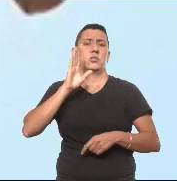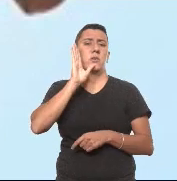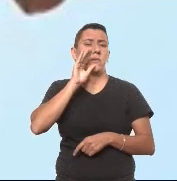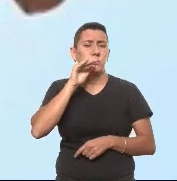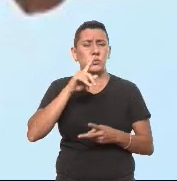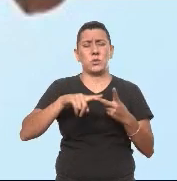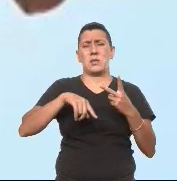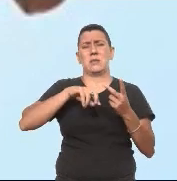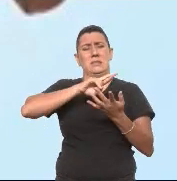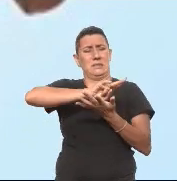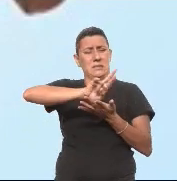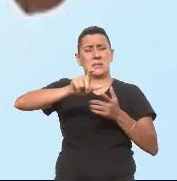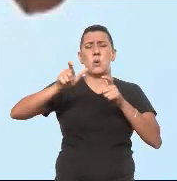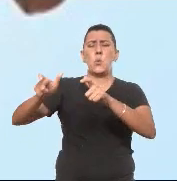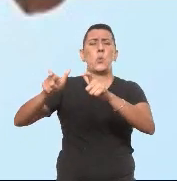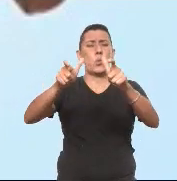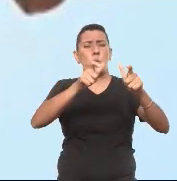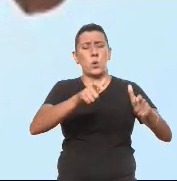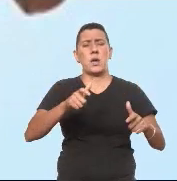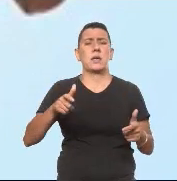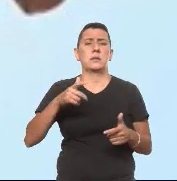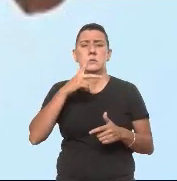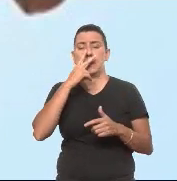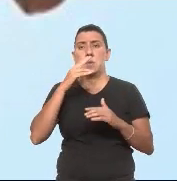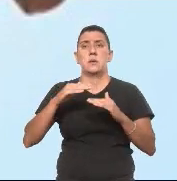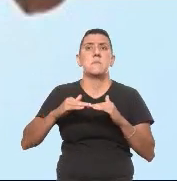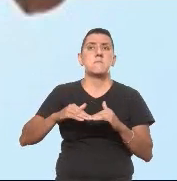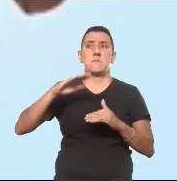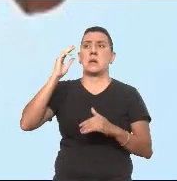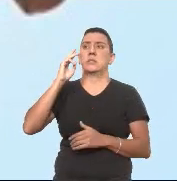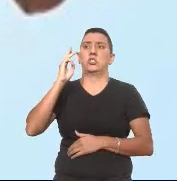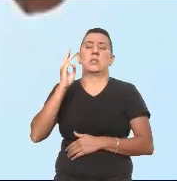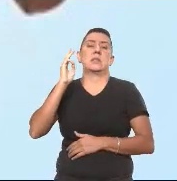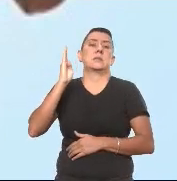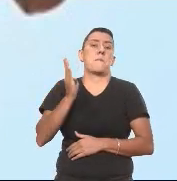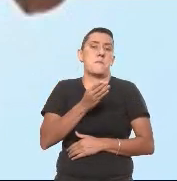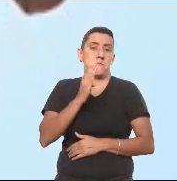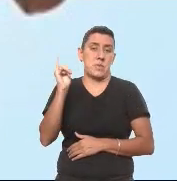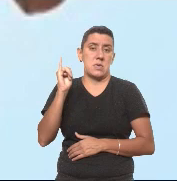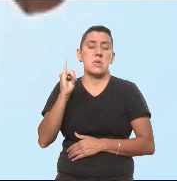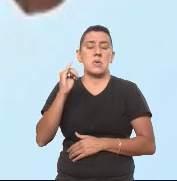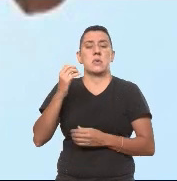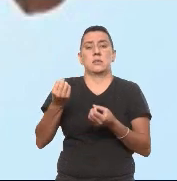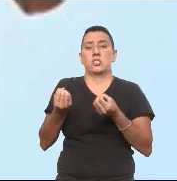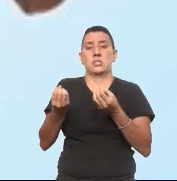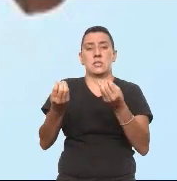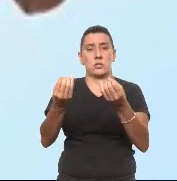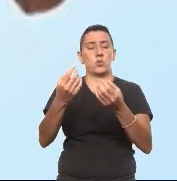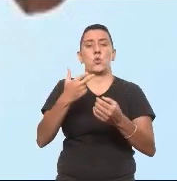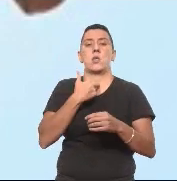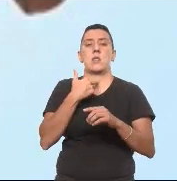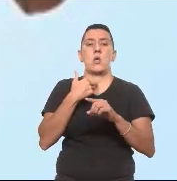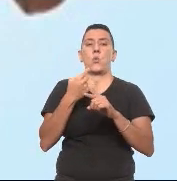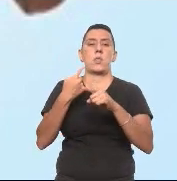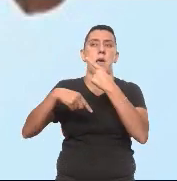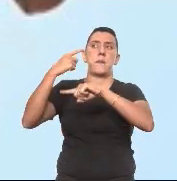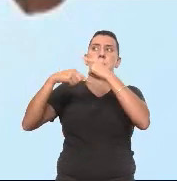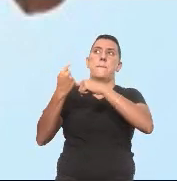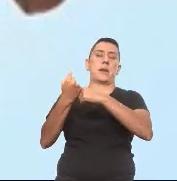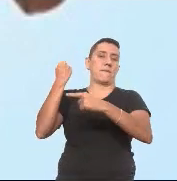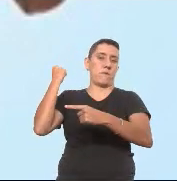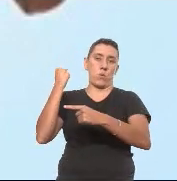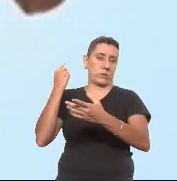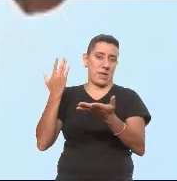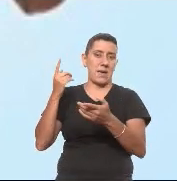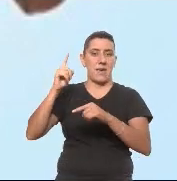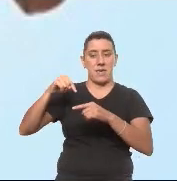nos mais diferentes Campos é gigantesca então é um caminho sem volta a gente sabe que é uma bateria de duração de 10 anos